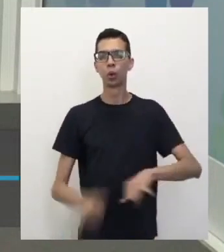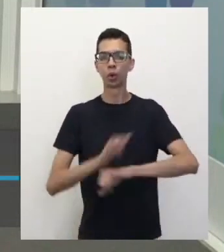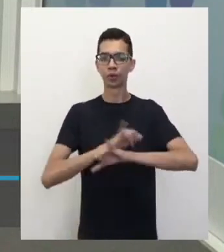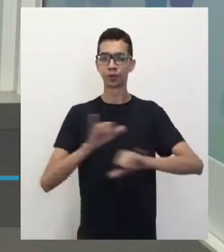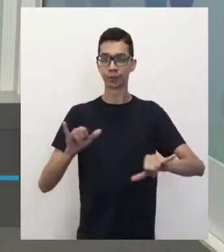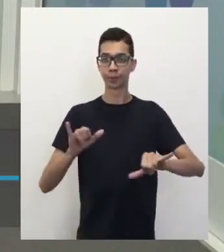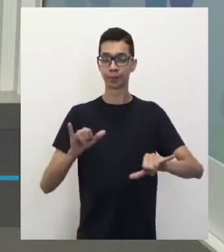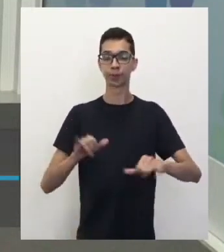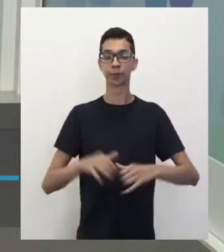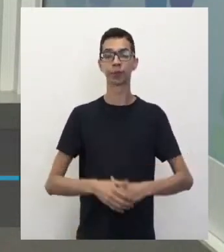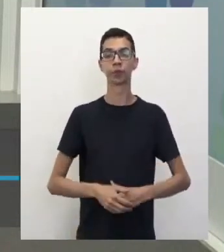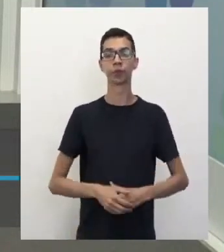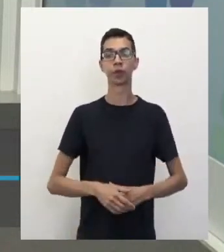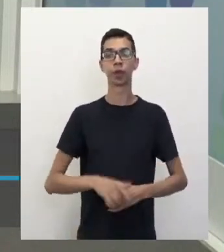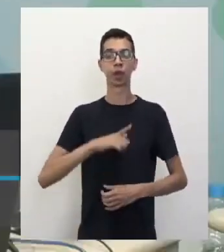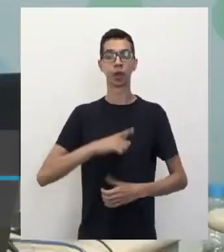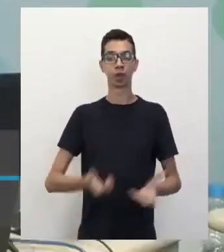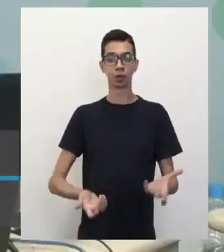desligar o forno.